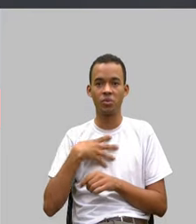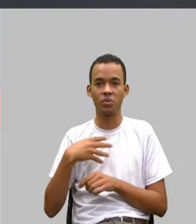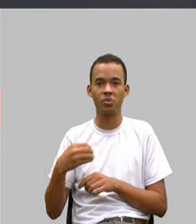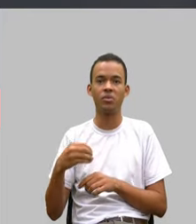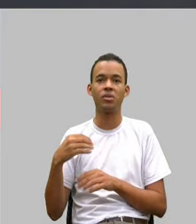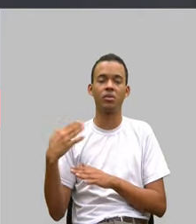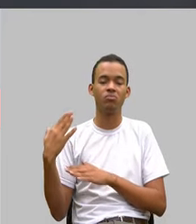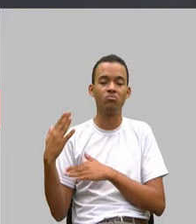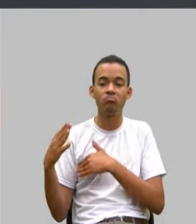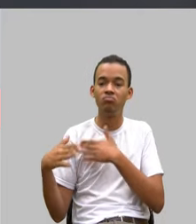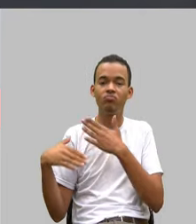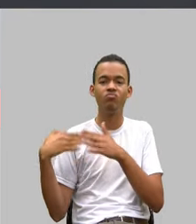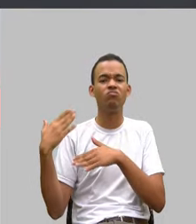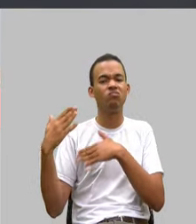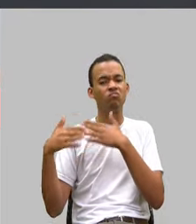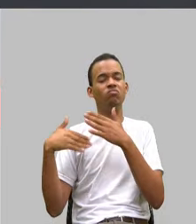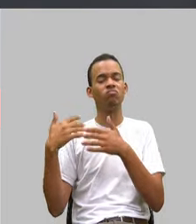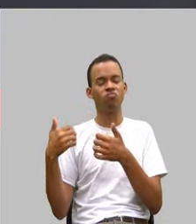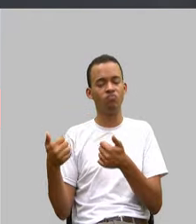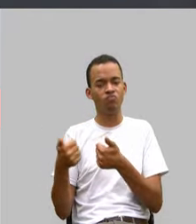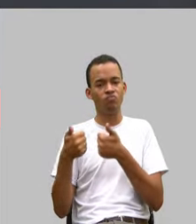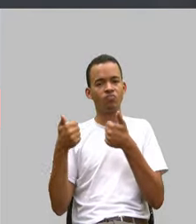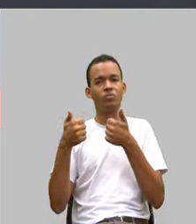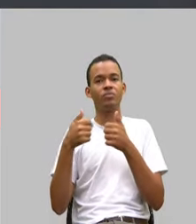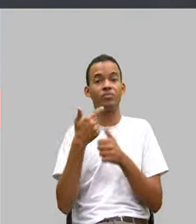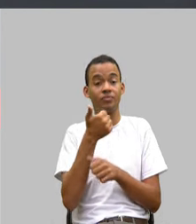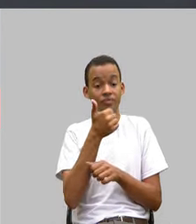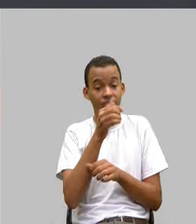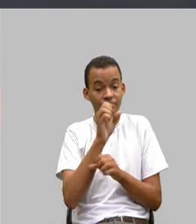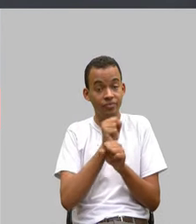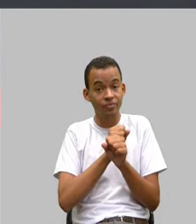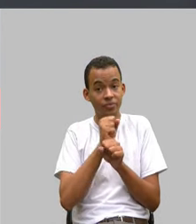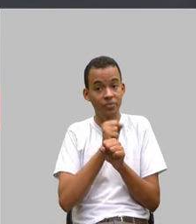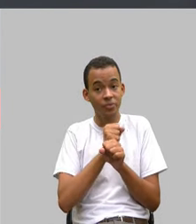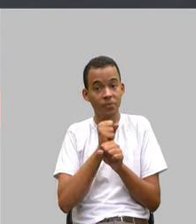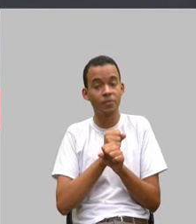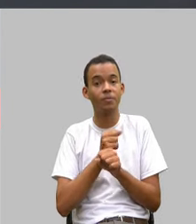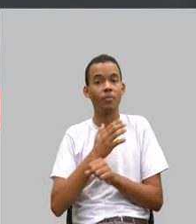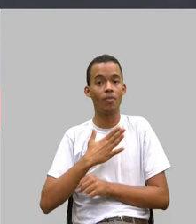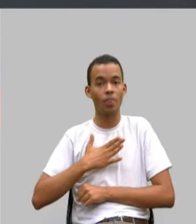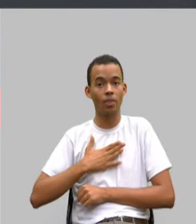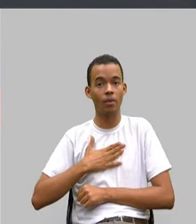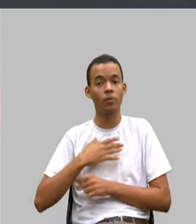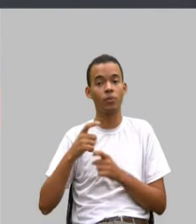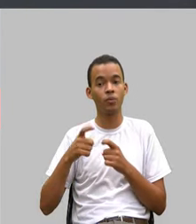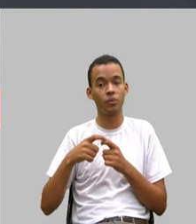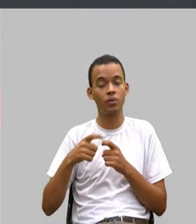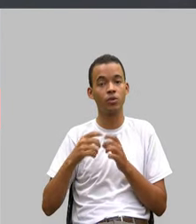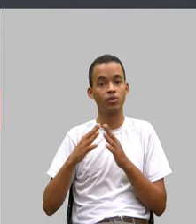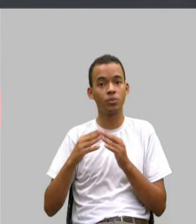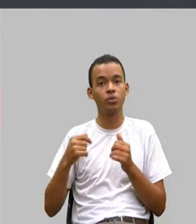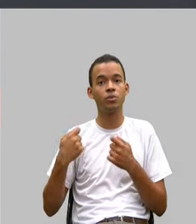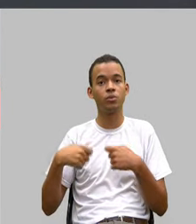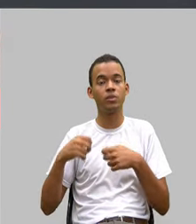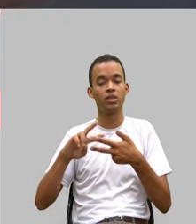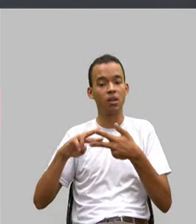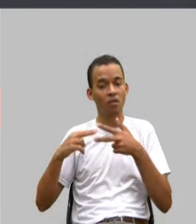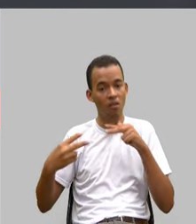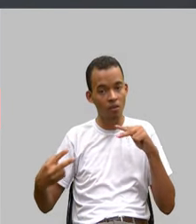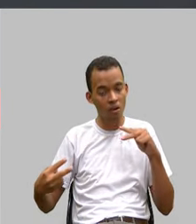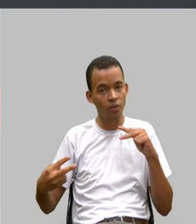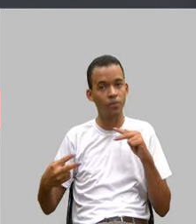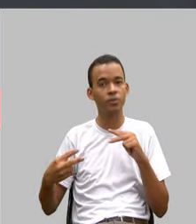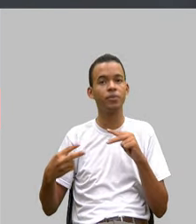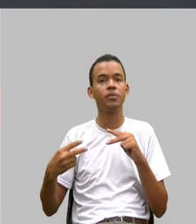muito depois de 10 anos o médico me sugeriu fazer um DNA paraa gente poder dar